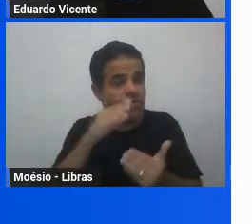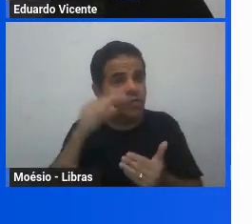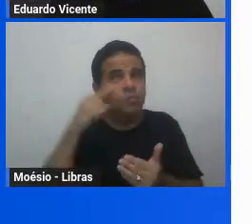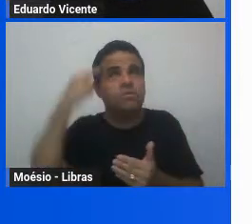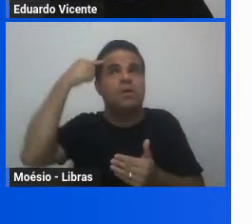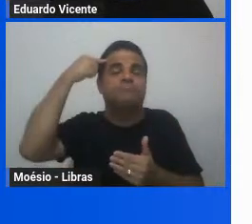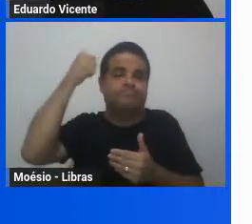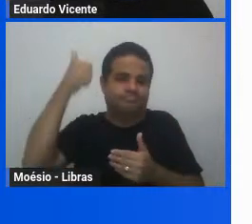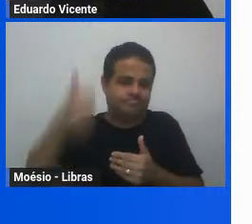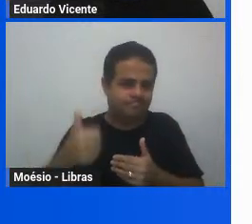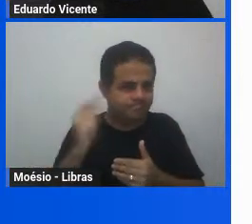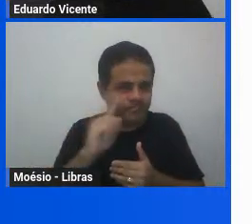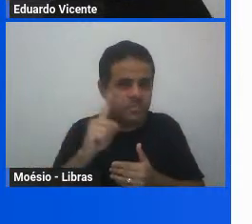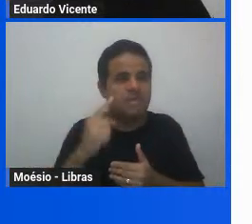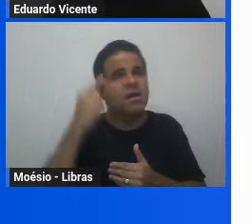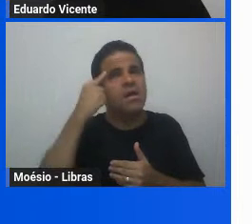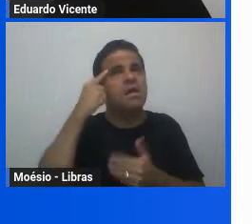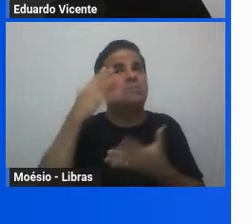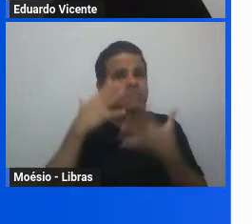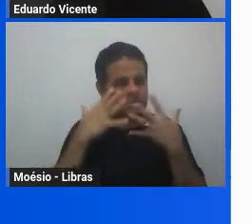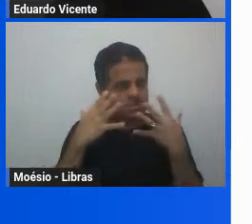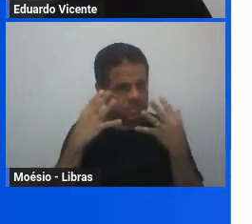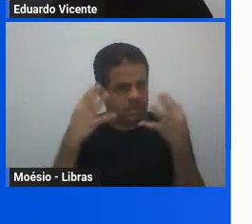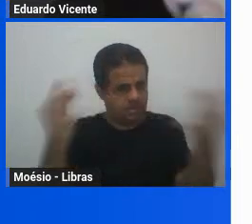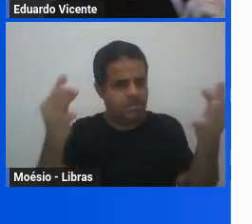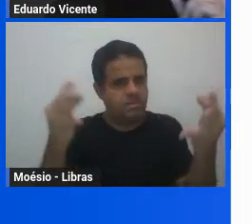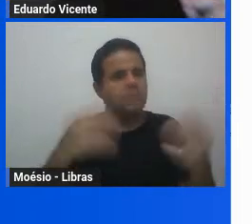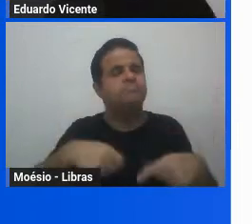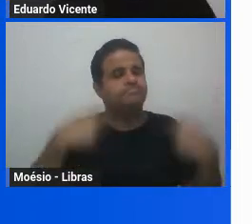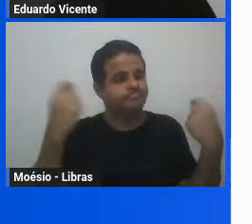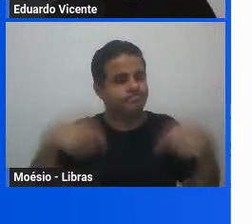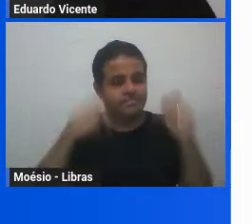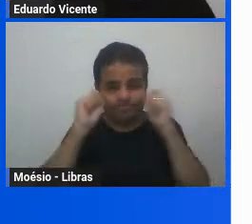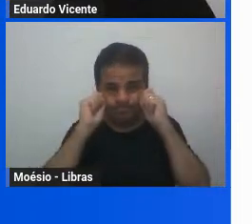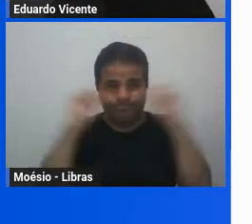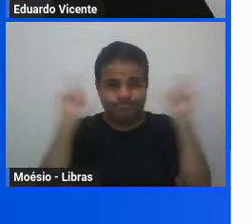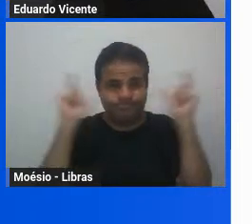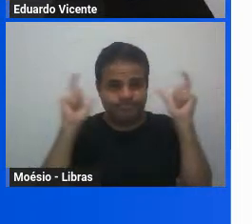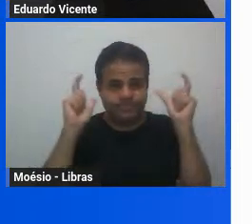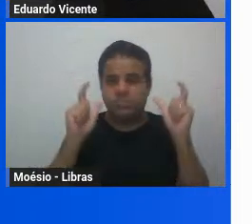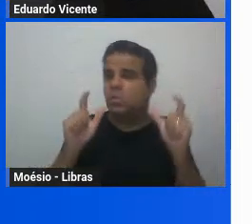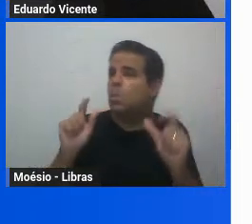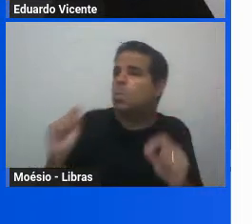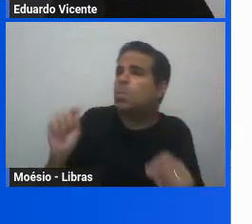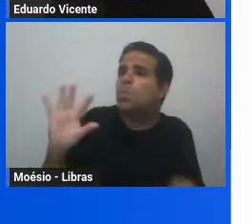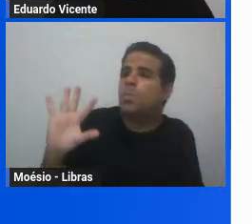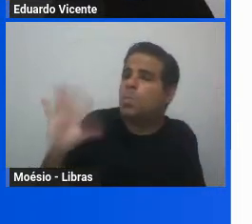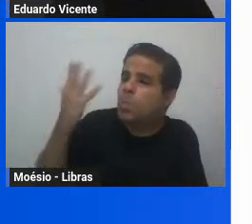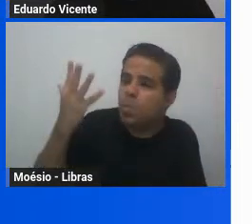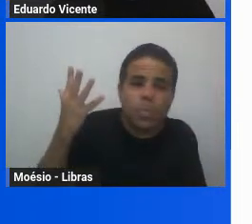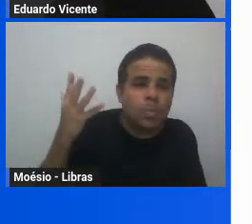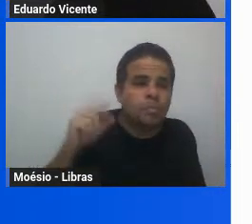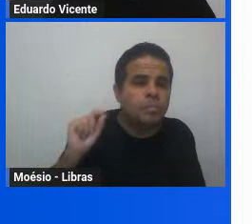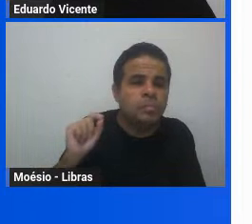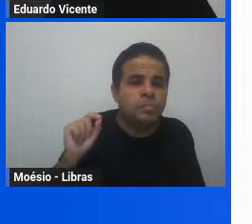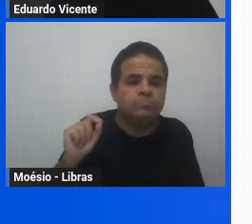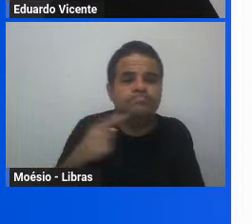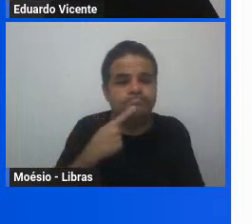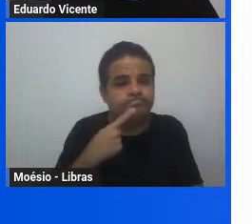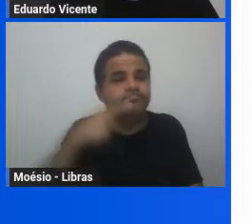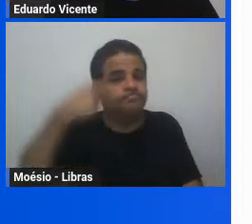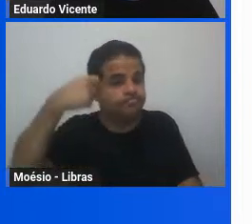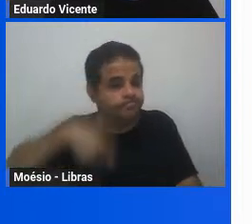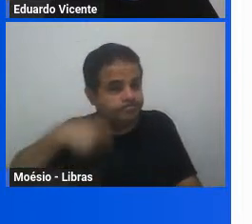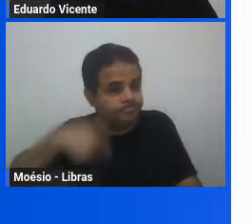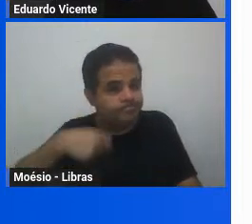inconsciente. Então, isso me chama muito a atenção. Então, eu preciso ter um alerta. E qual é o sinal de alerta? Né? Eu preciso